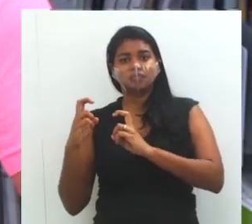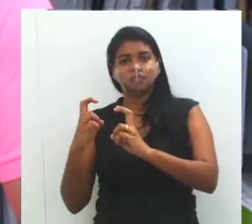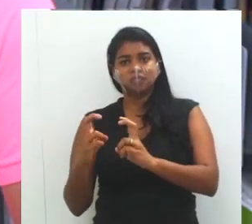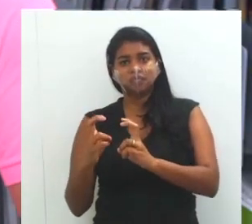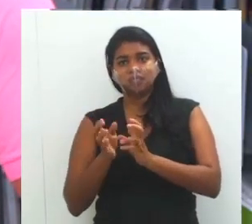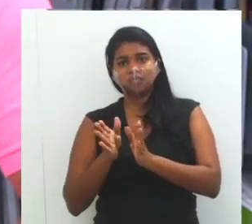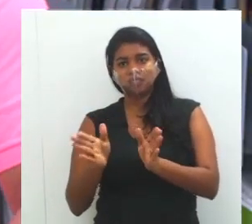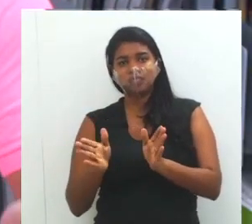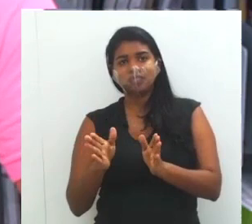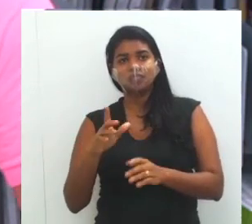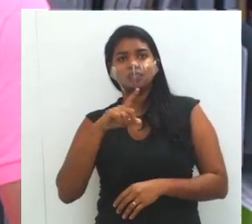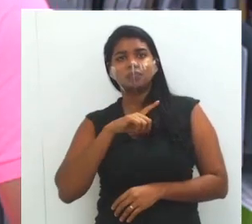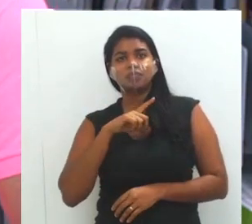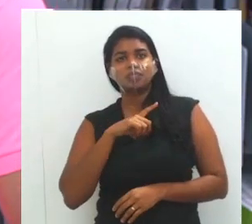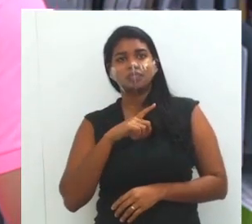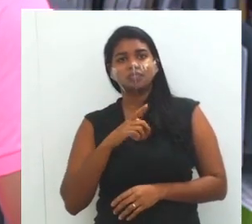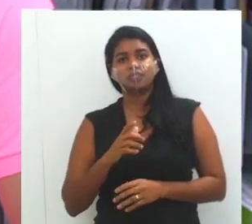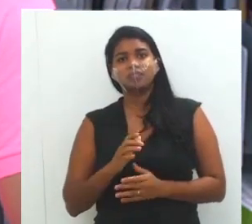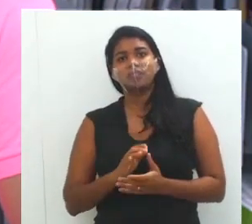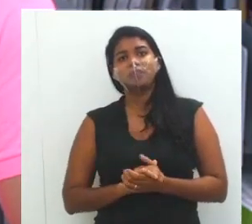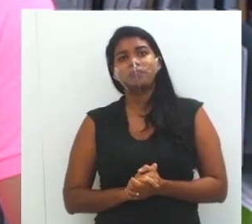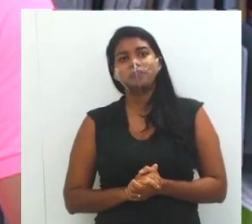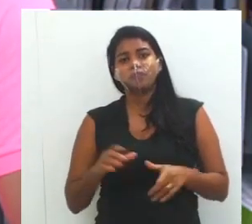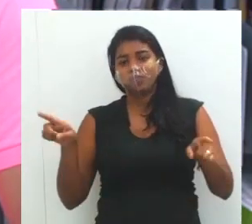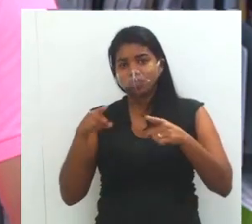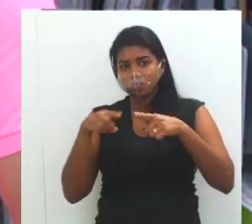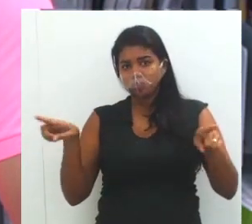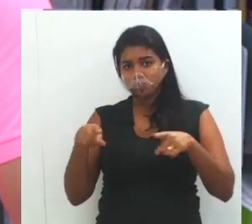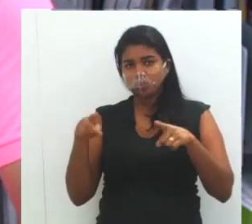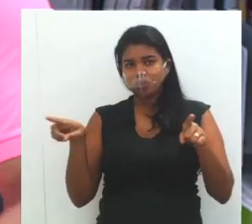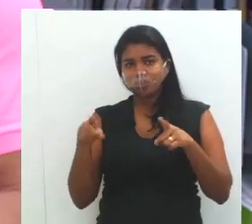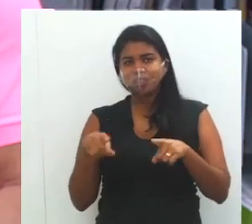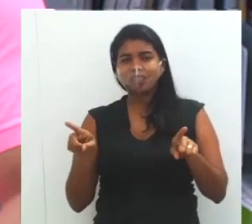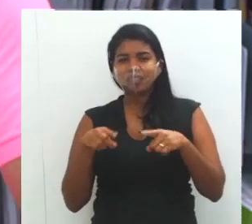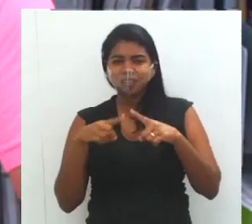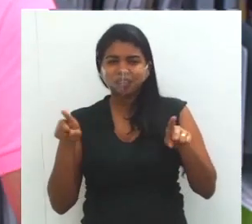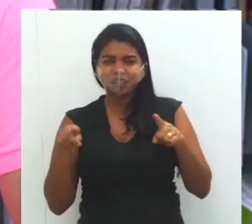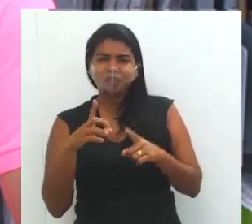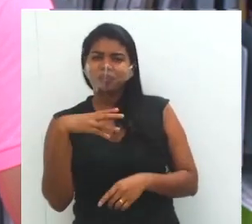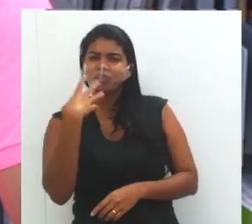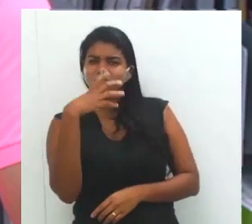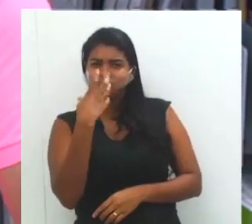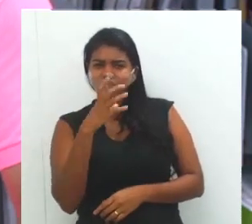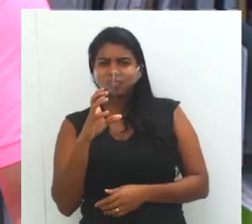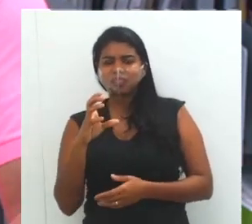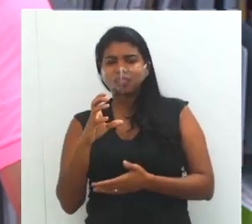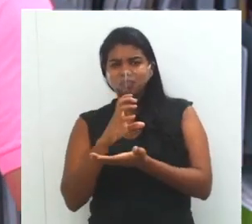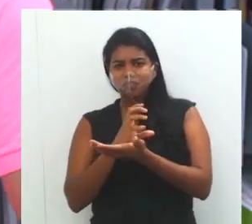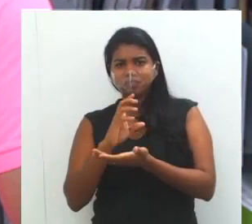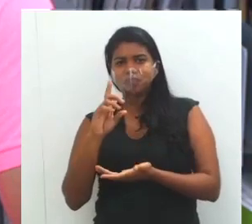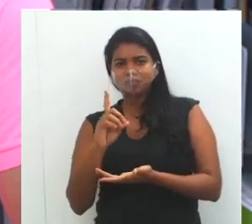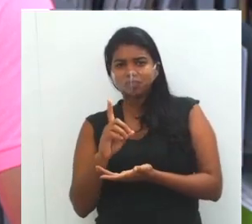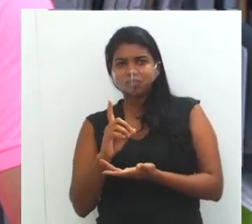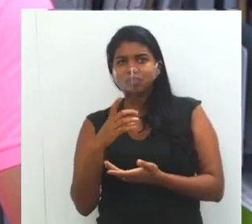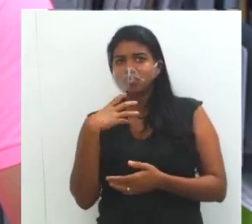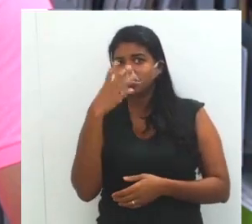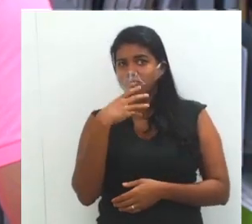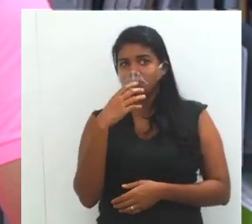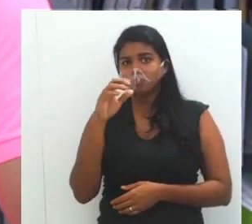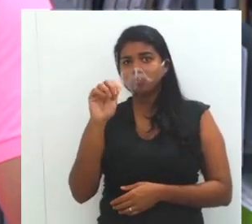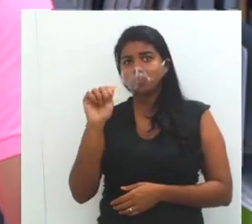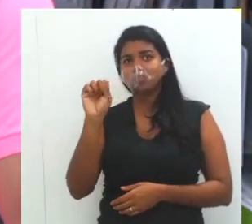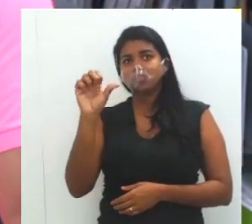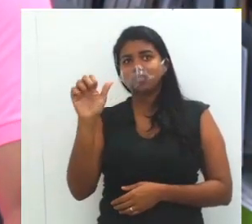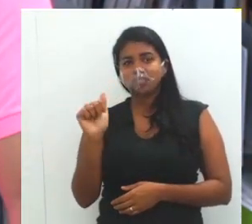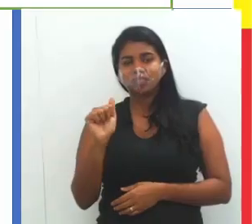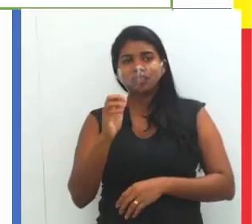tinha um coral, gravaram um CD muitos anos atrás, e eles cantaram no CD a música Asa Branca. Muito